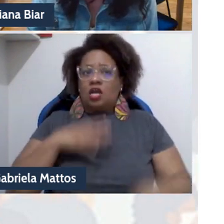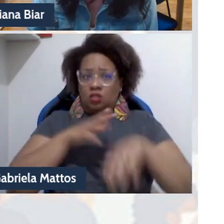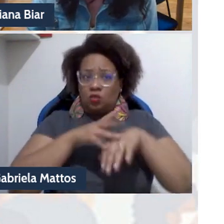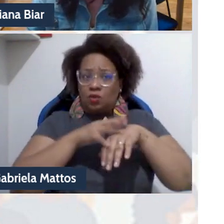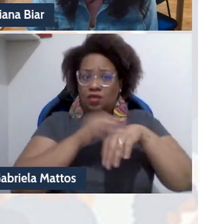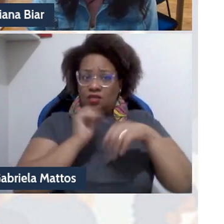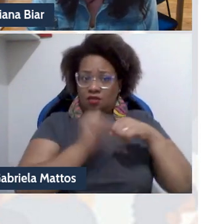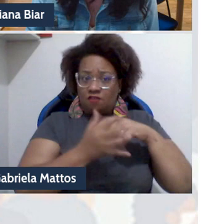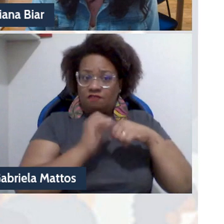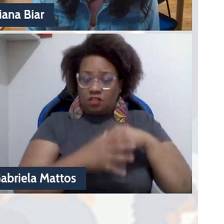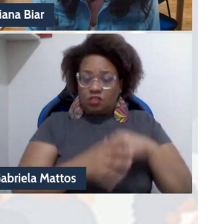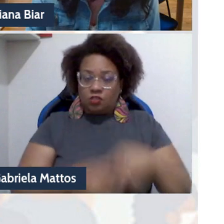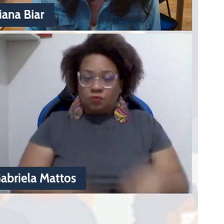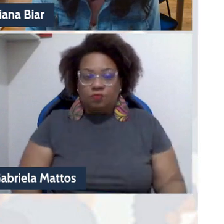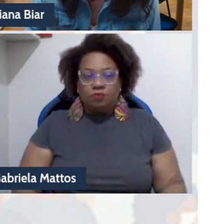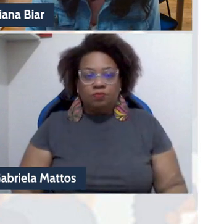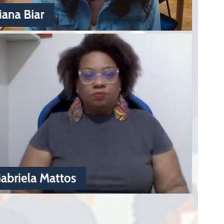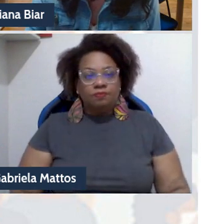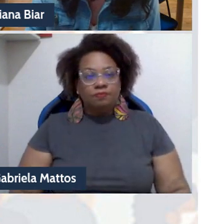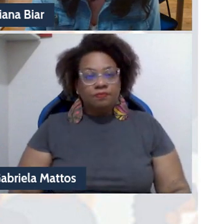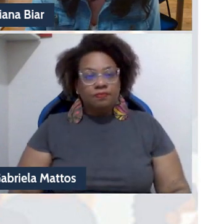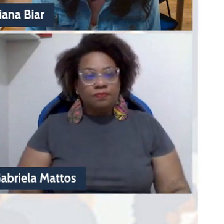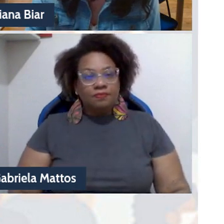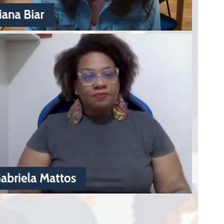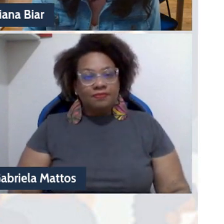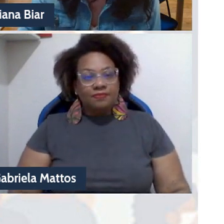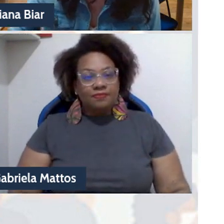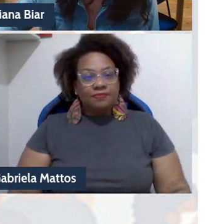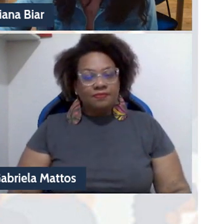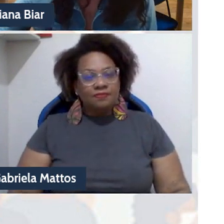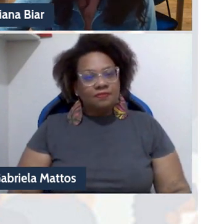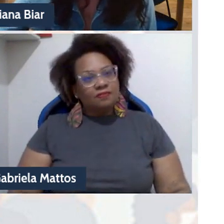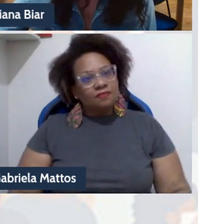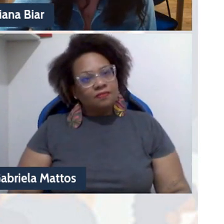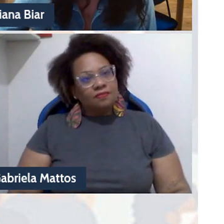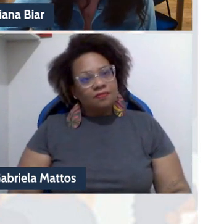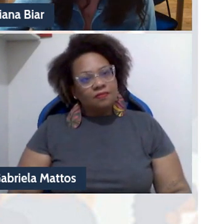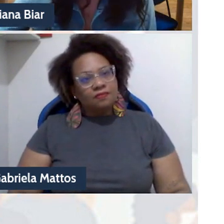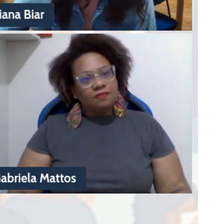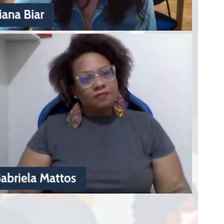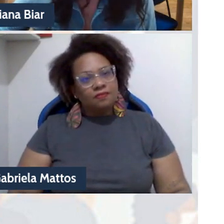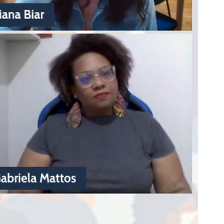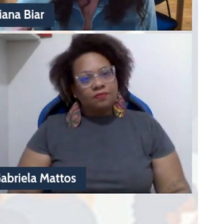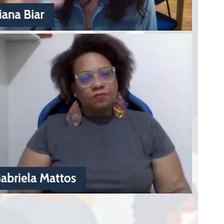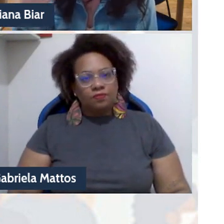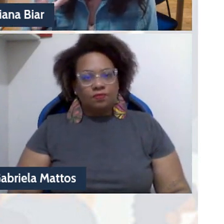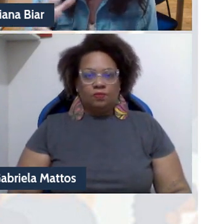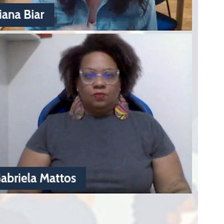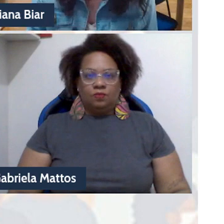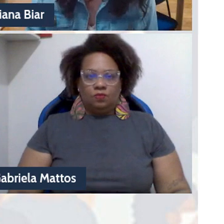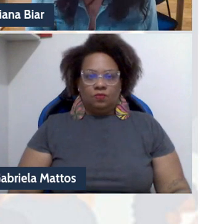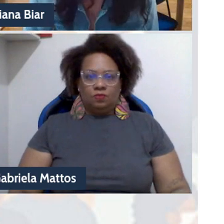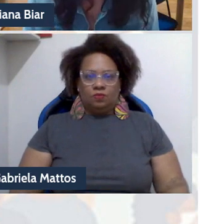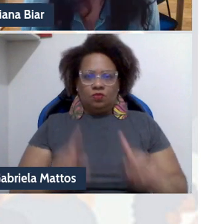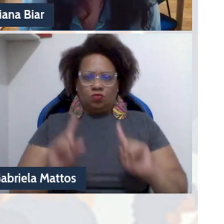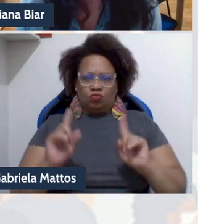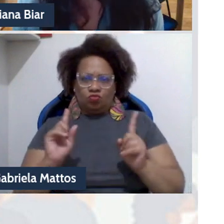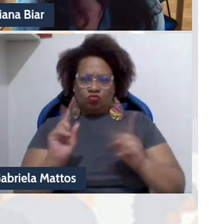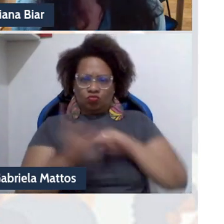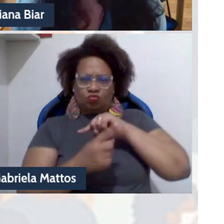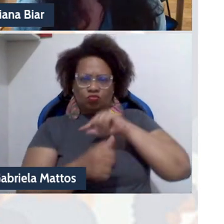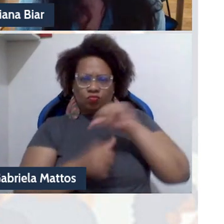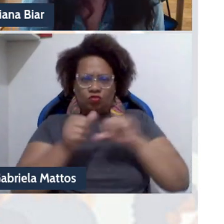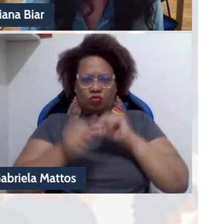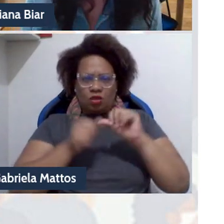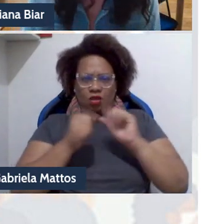Eu vou subverter um pouco assim a ordem que eu